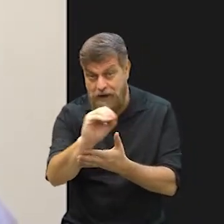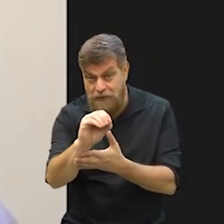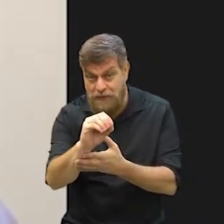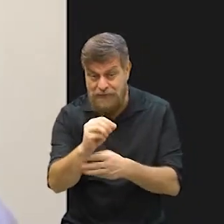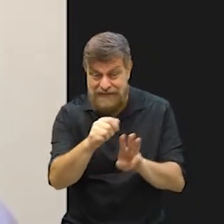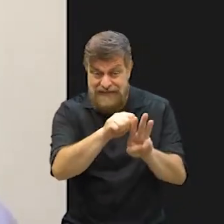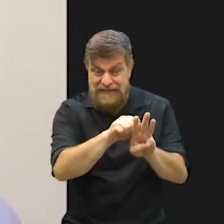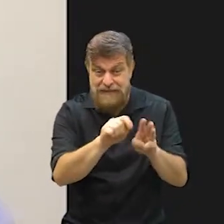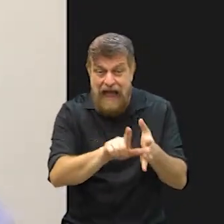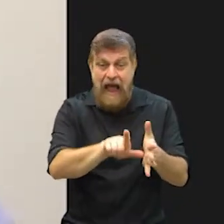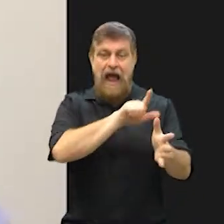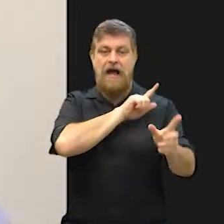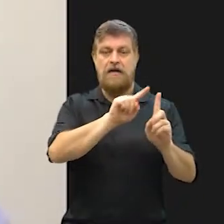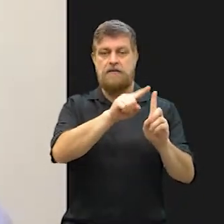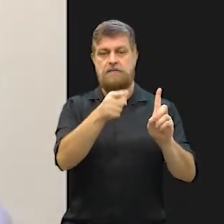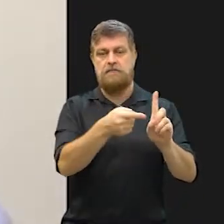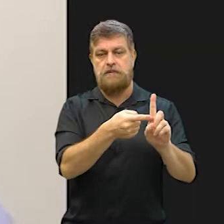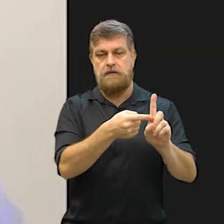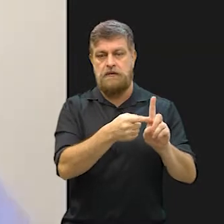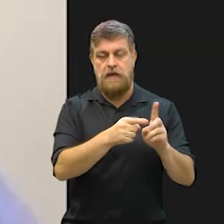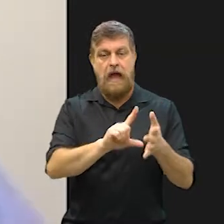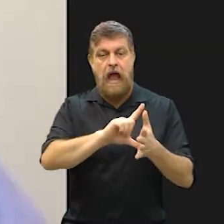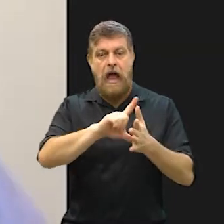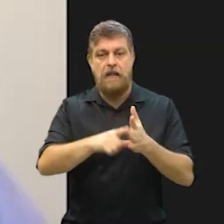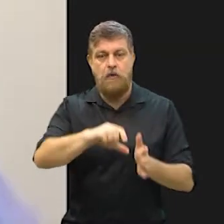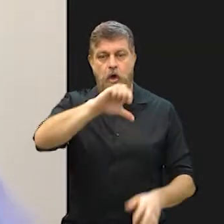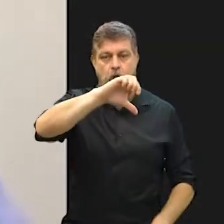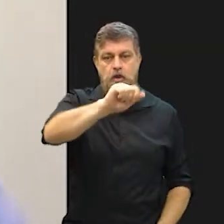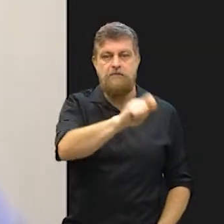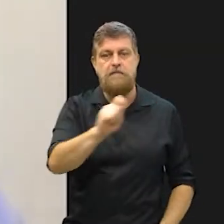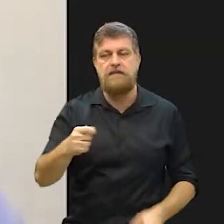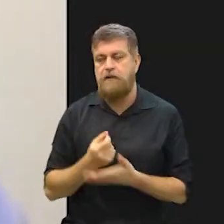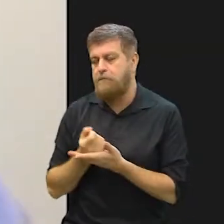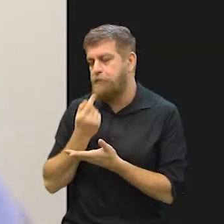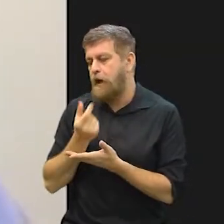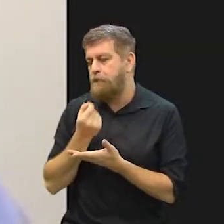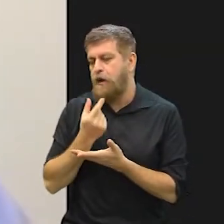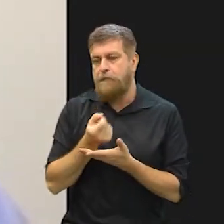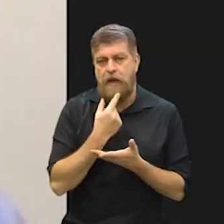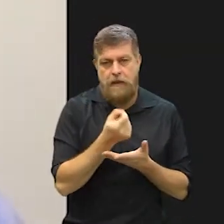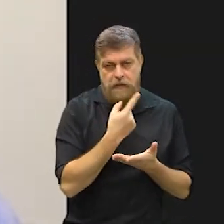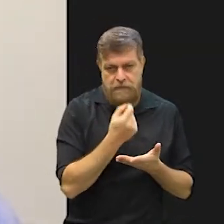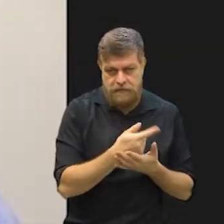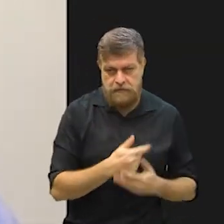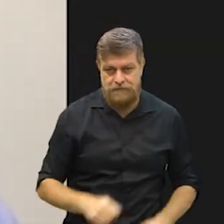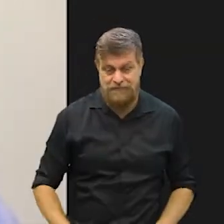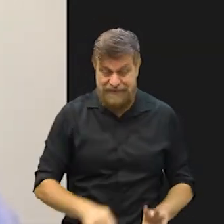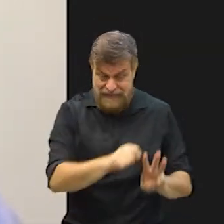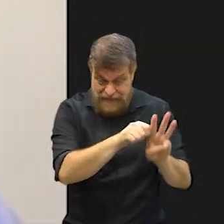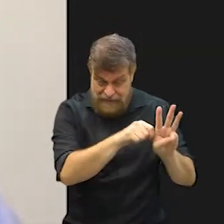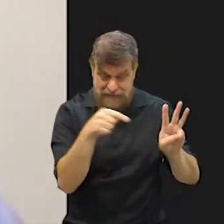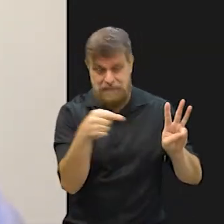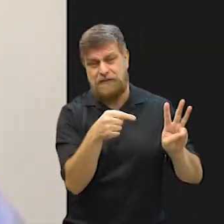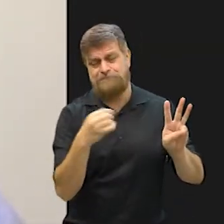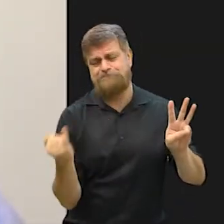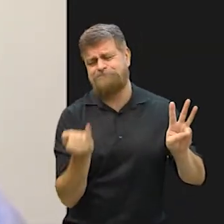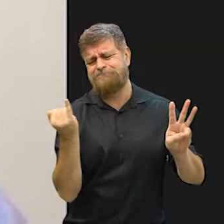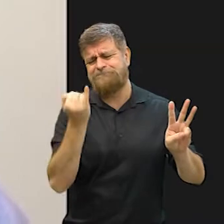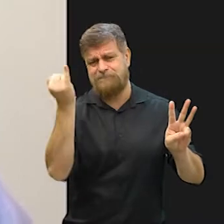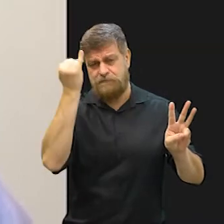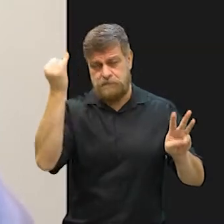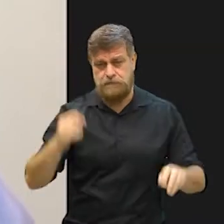da concepção, e depois você mantém pela gestação toda, se você quiser, mas pelo menos pelo primeiro trimestre. Isso vai